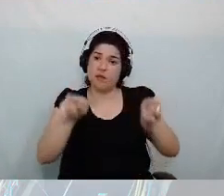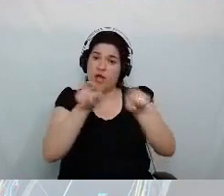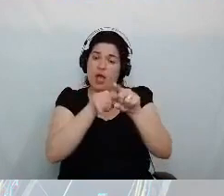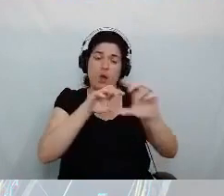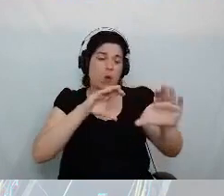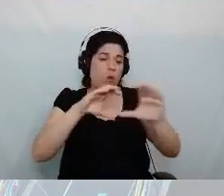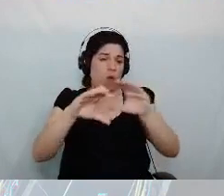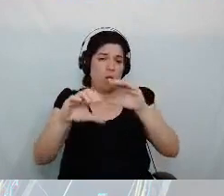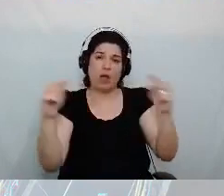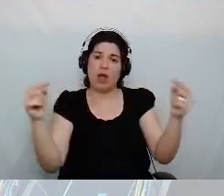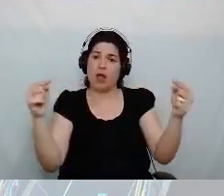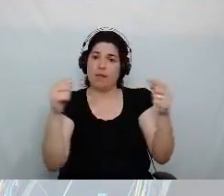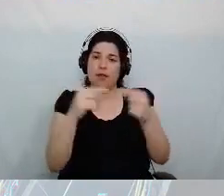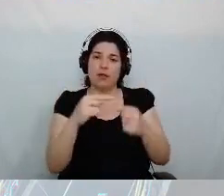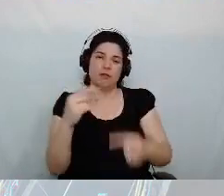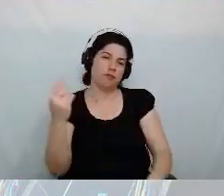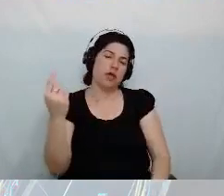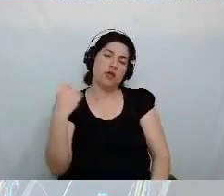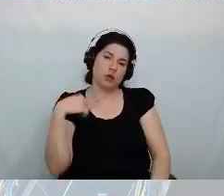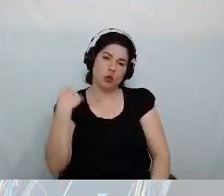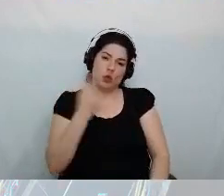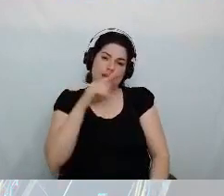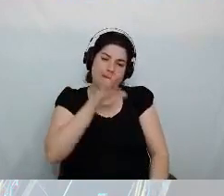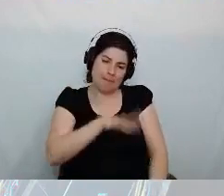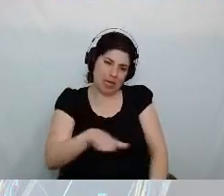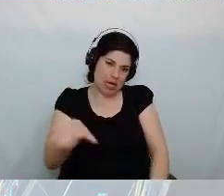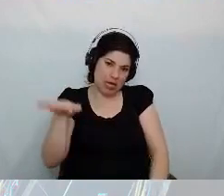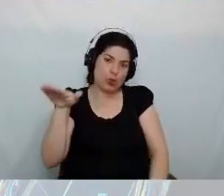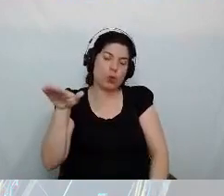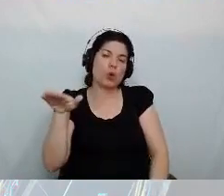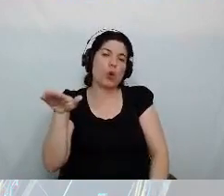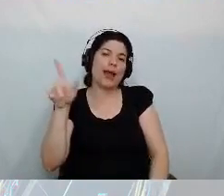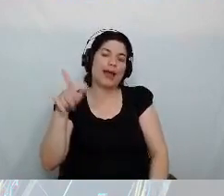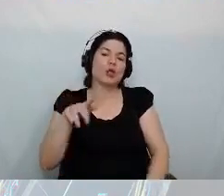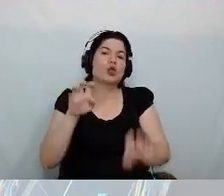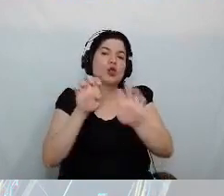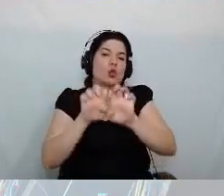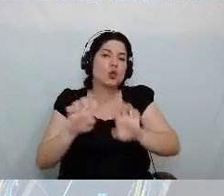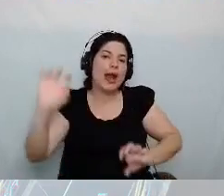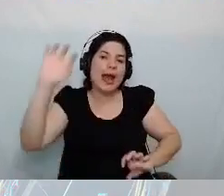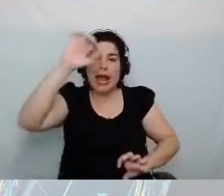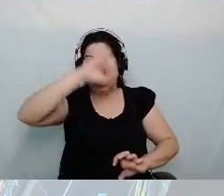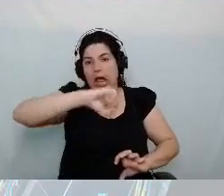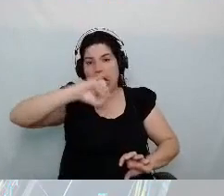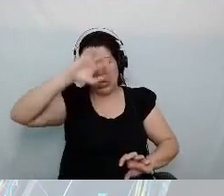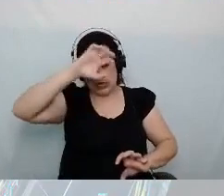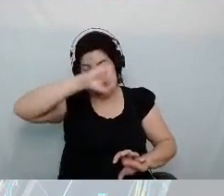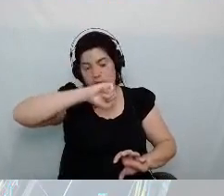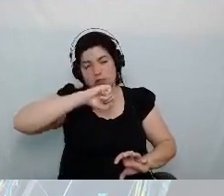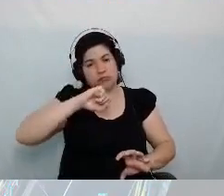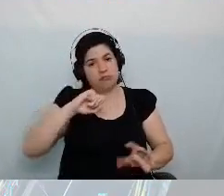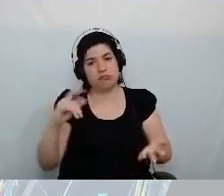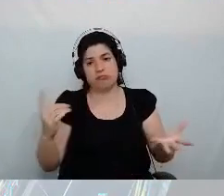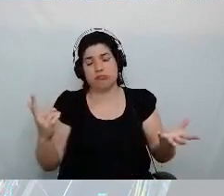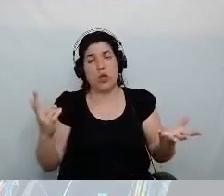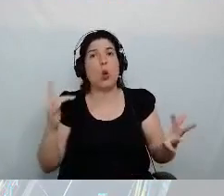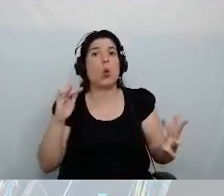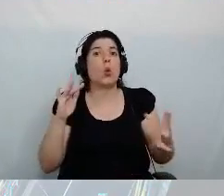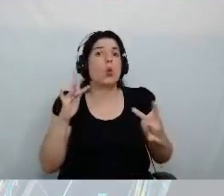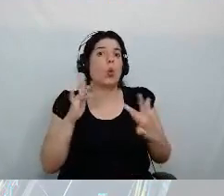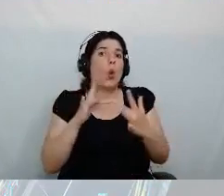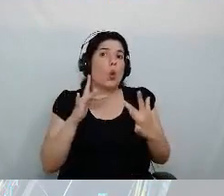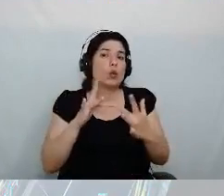gente é pequeno, na nossa estrutura de aprendizado, você não tem muito contato, ou você